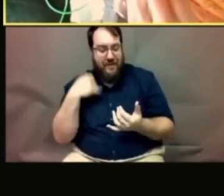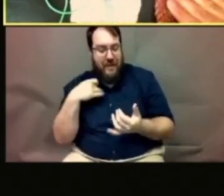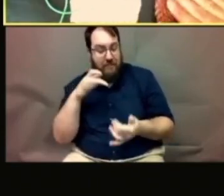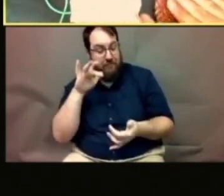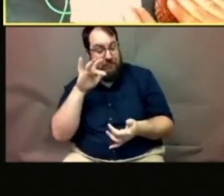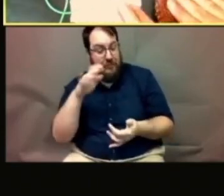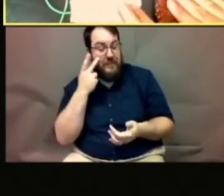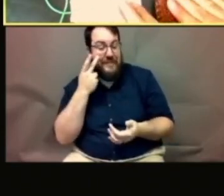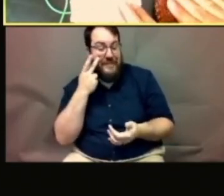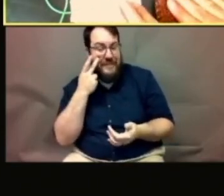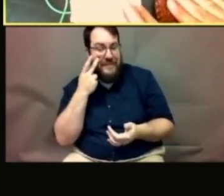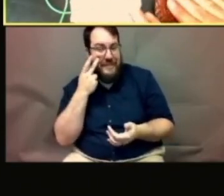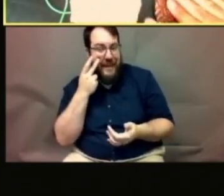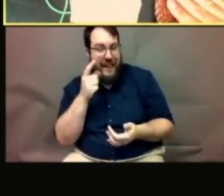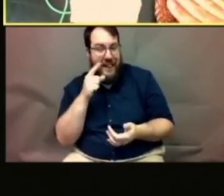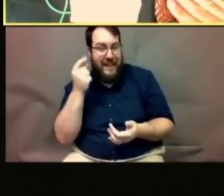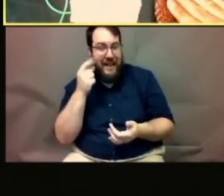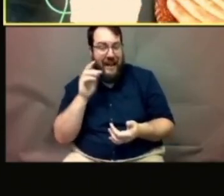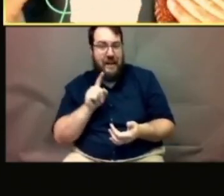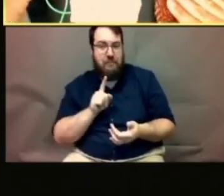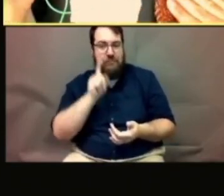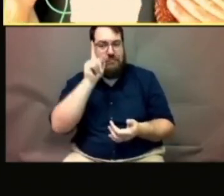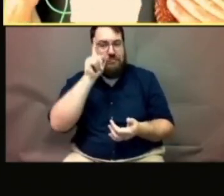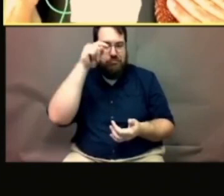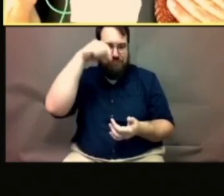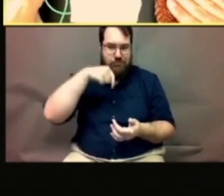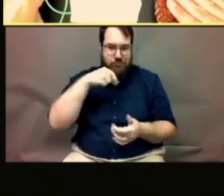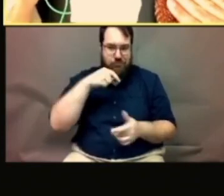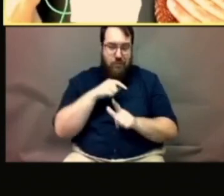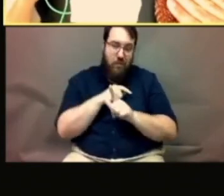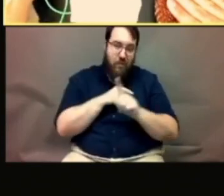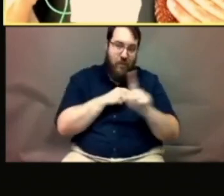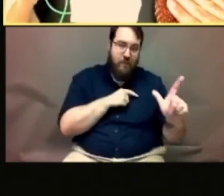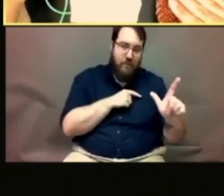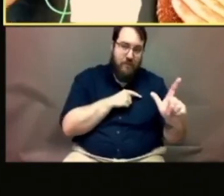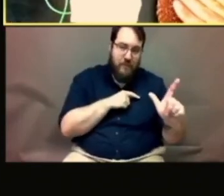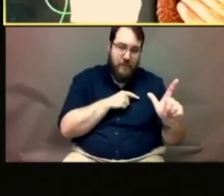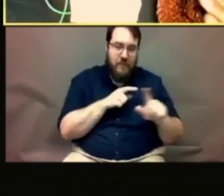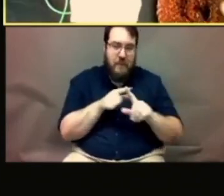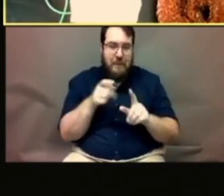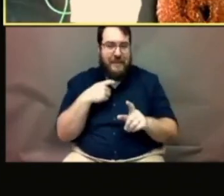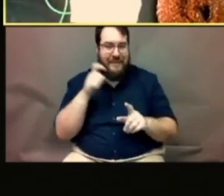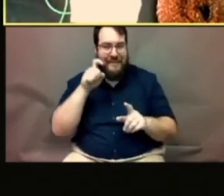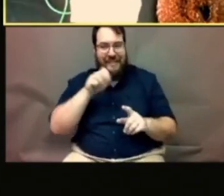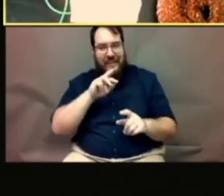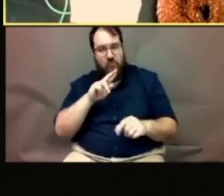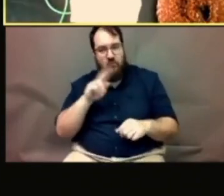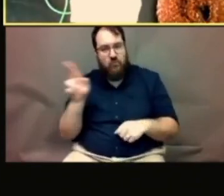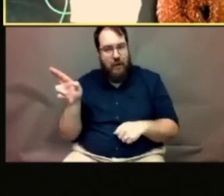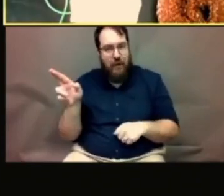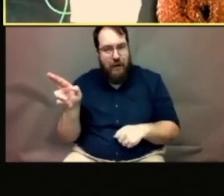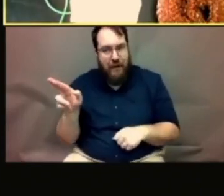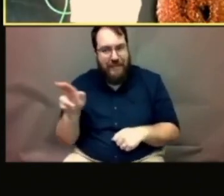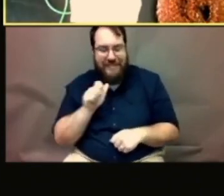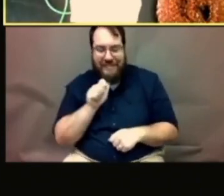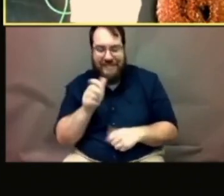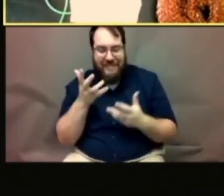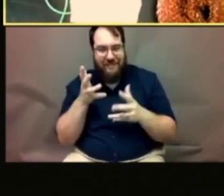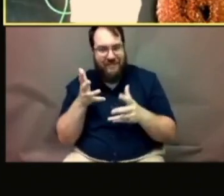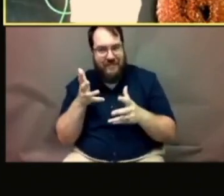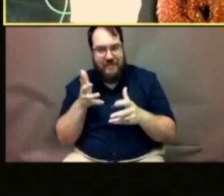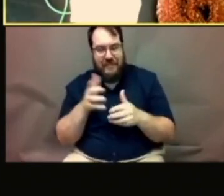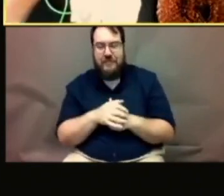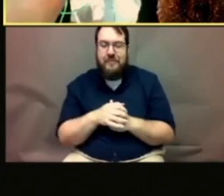você pode ver o gato subindo e ir para baixo. Aqui também está conectado para a esquerda. Ainda preciso...